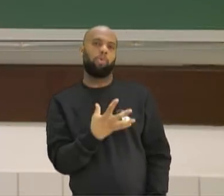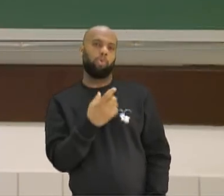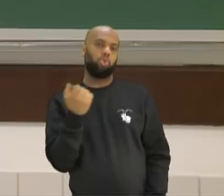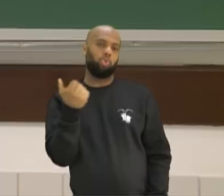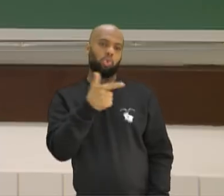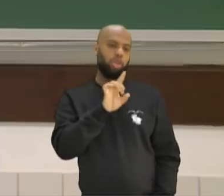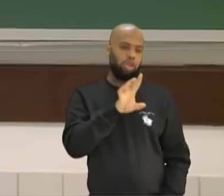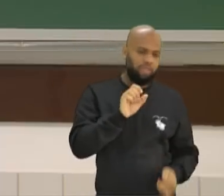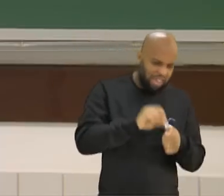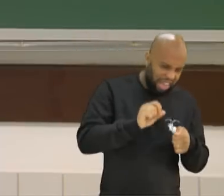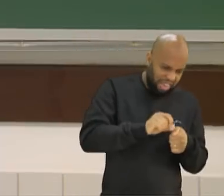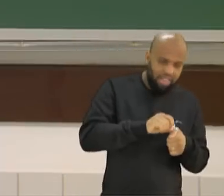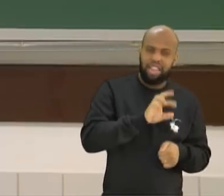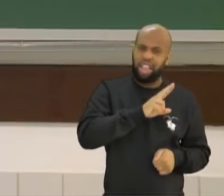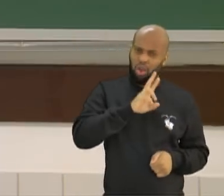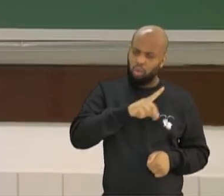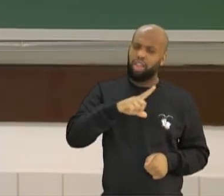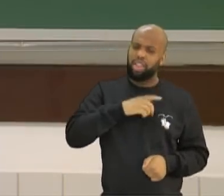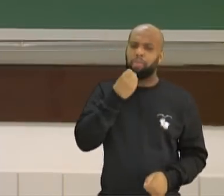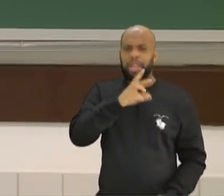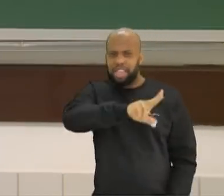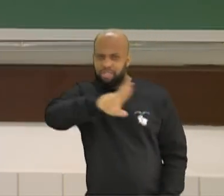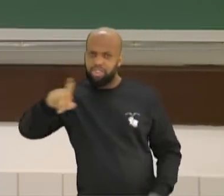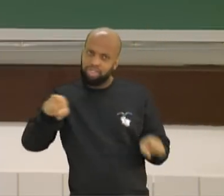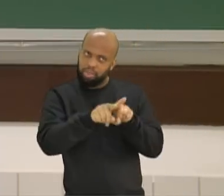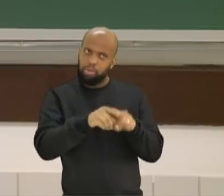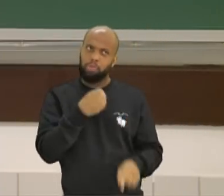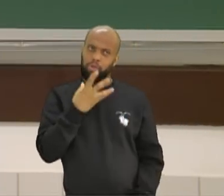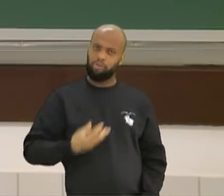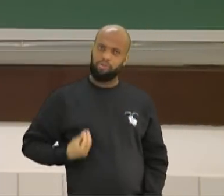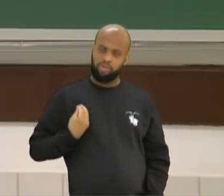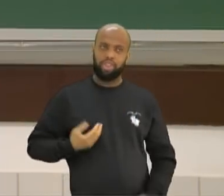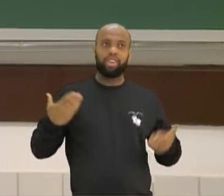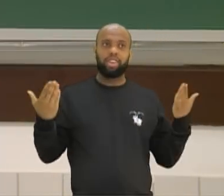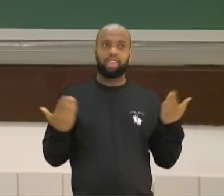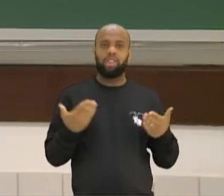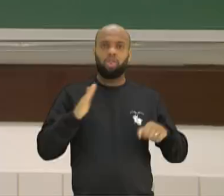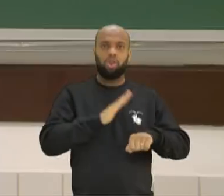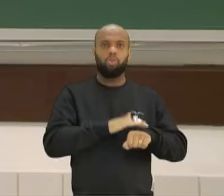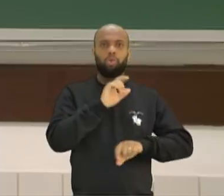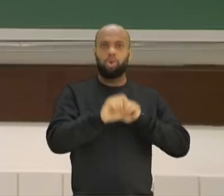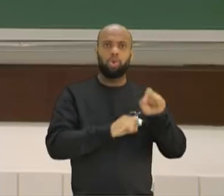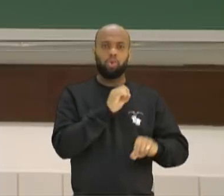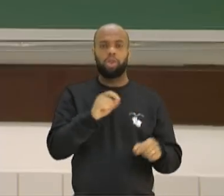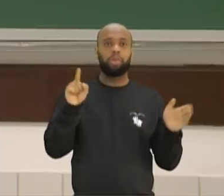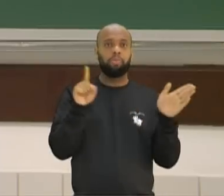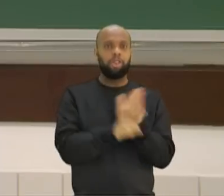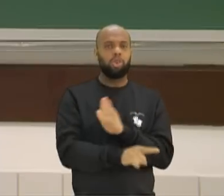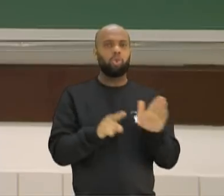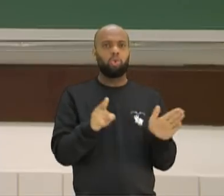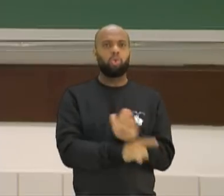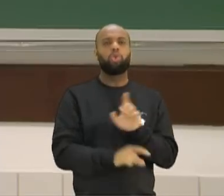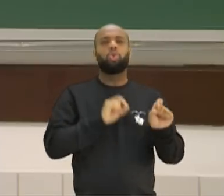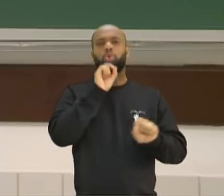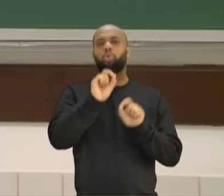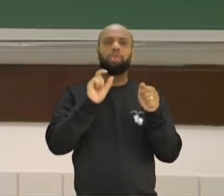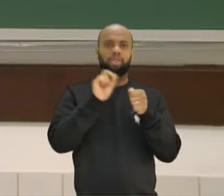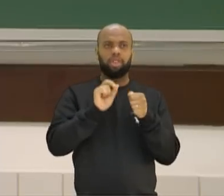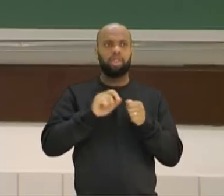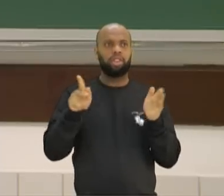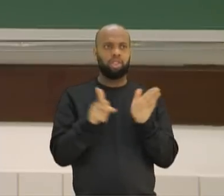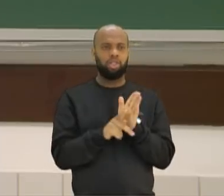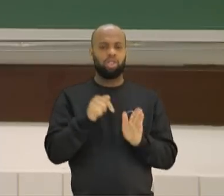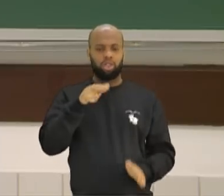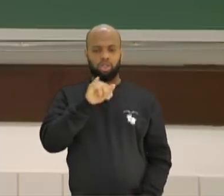faz, ok? E agora, o que a gente vai fazer? Que momento é esse? O nosso quiz. O que eu vou fazer no meu quiz? Eu